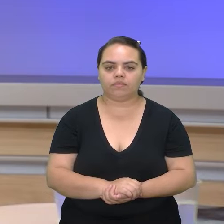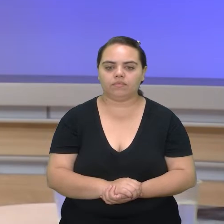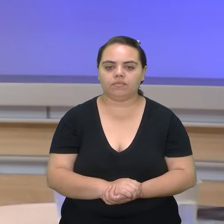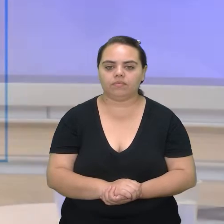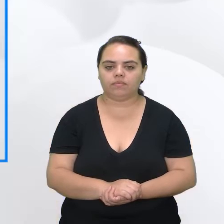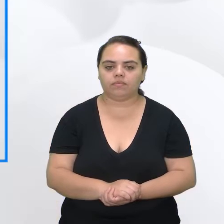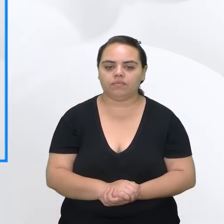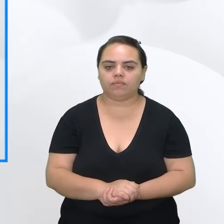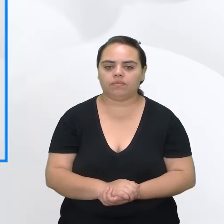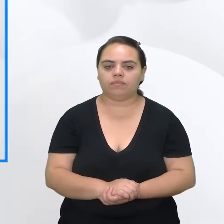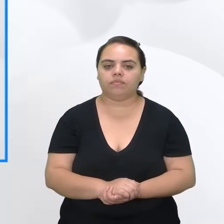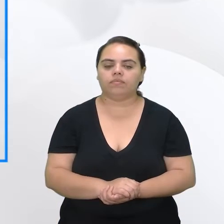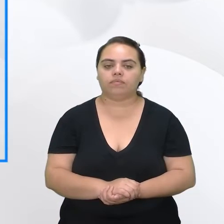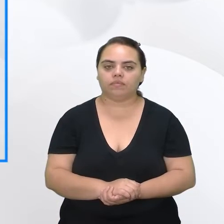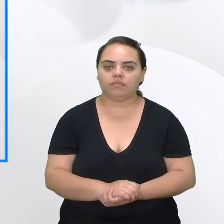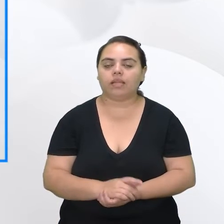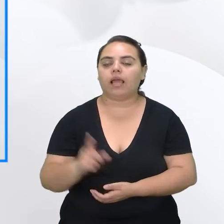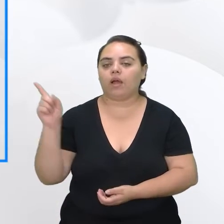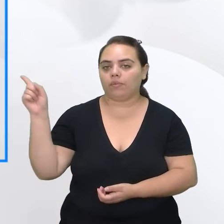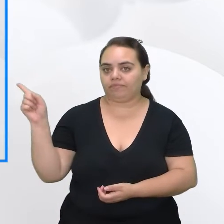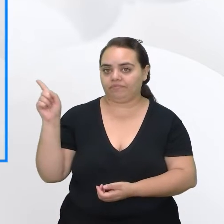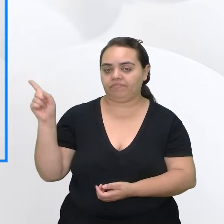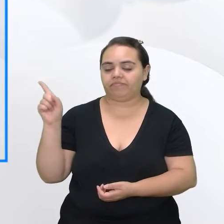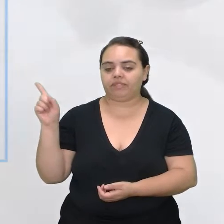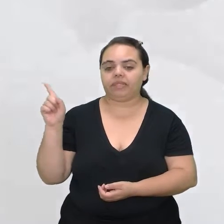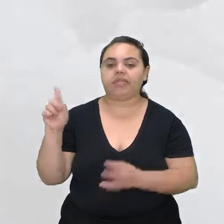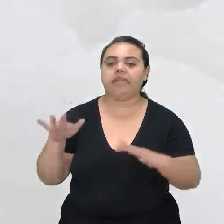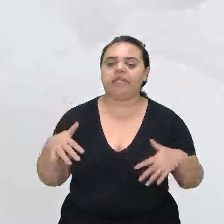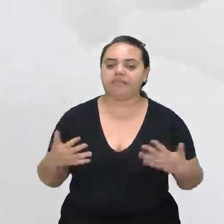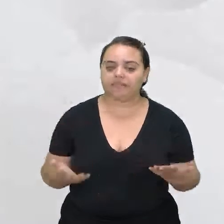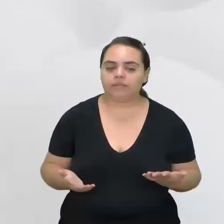Boa, esse aqui, Então, só para também